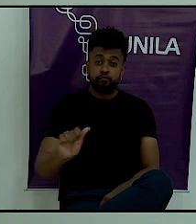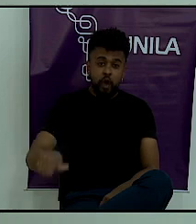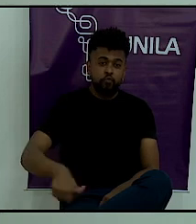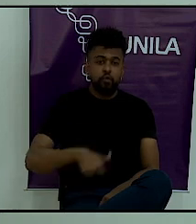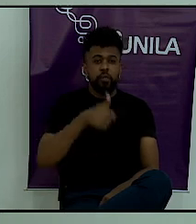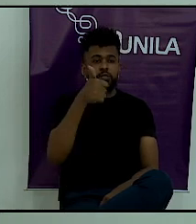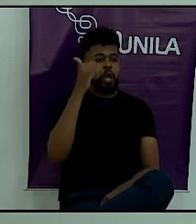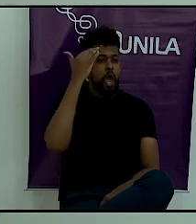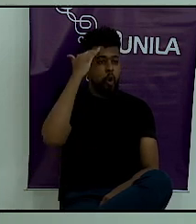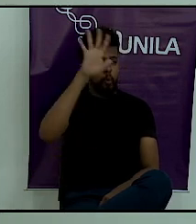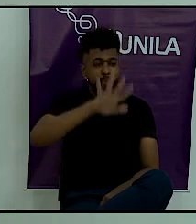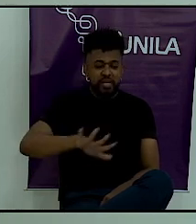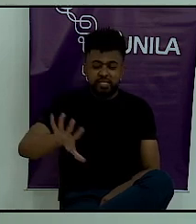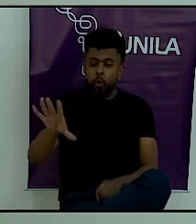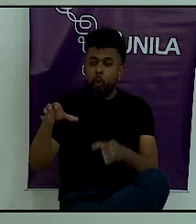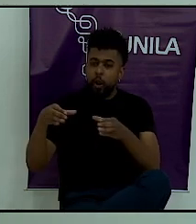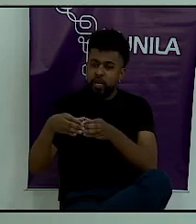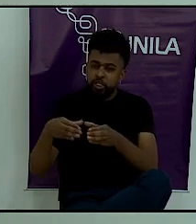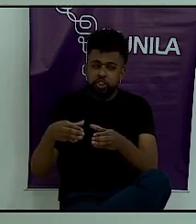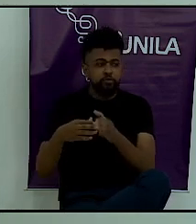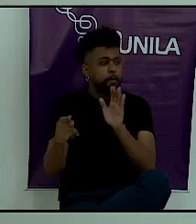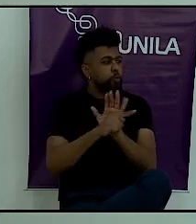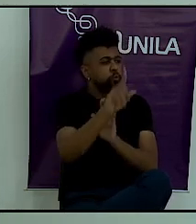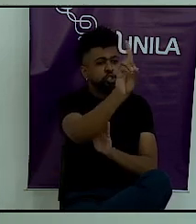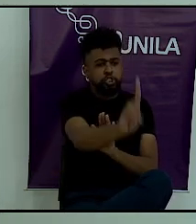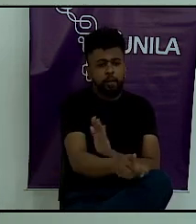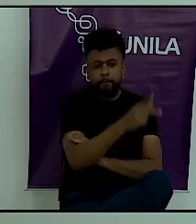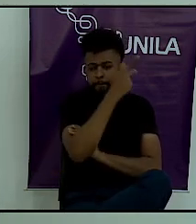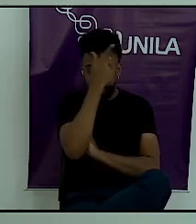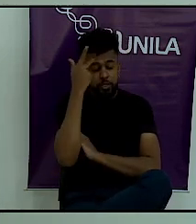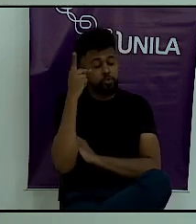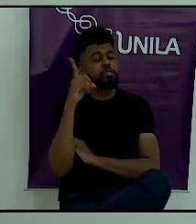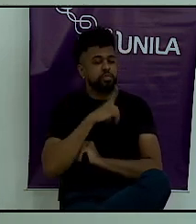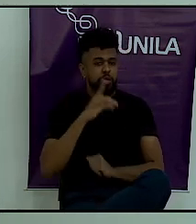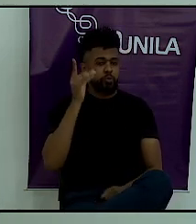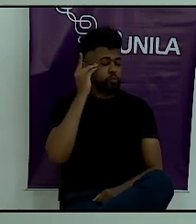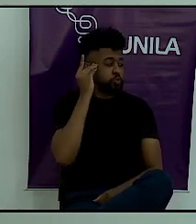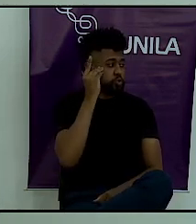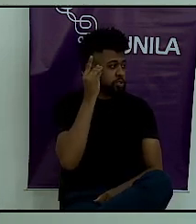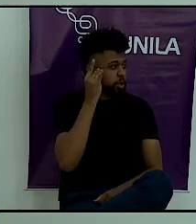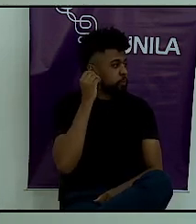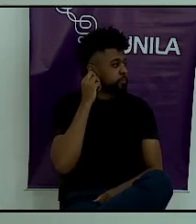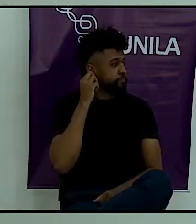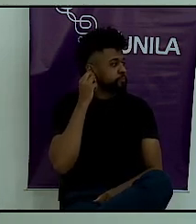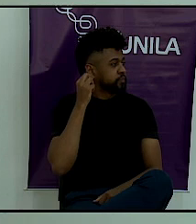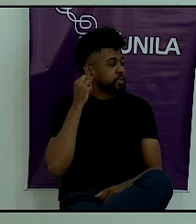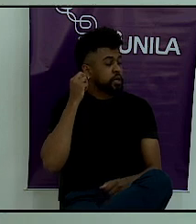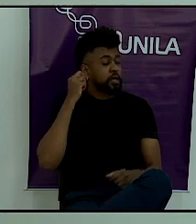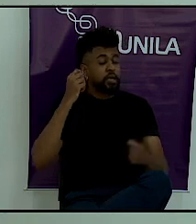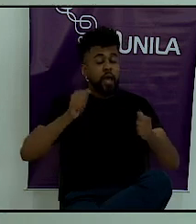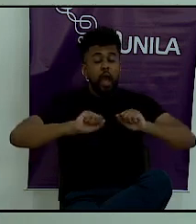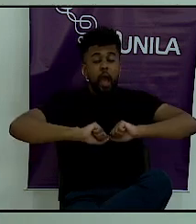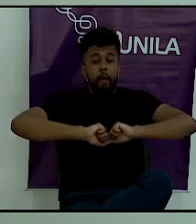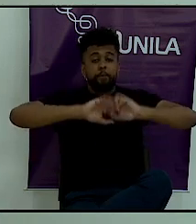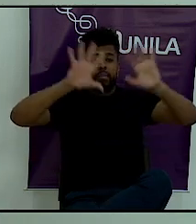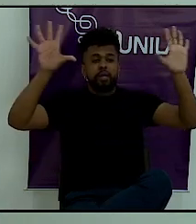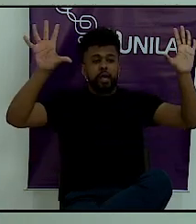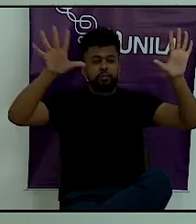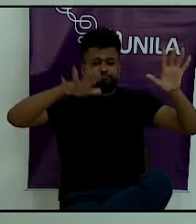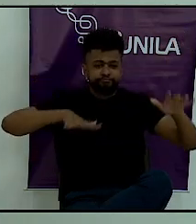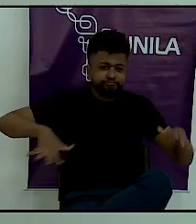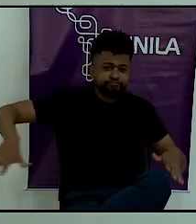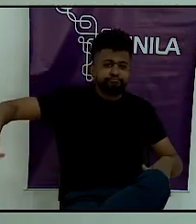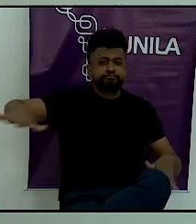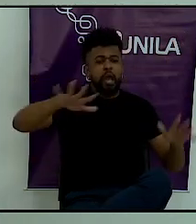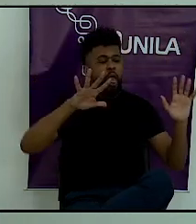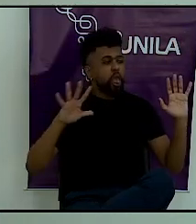a compreensão coletiva sobre os direitos da pessoa com síndrome de Down e ampliar a dimensão do